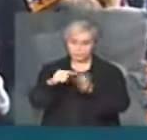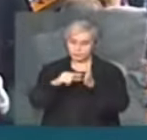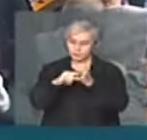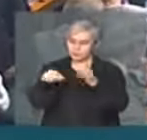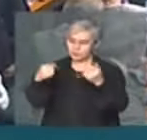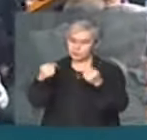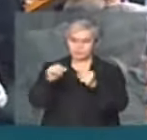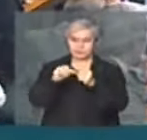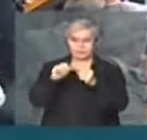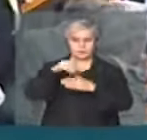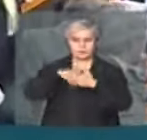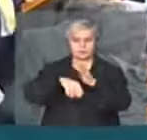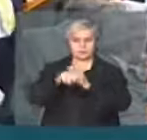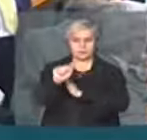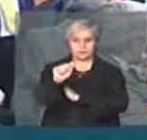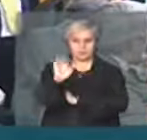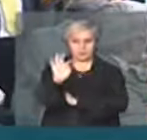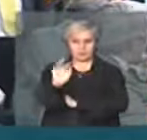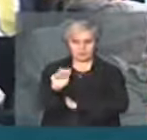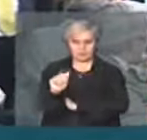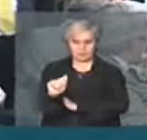que fazer a votação da ata.